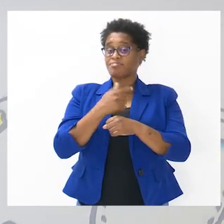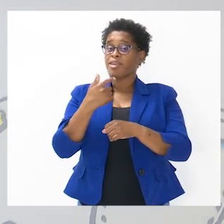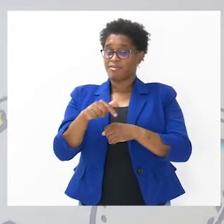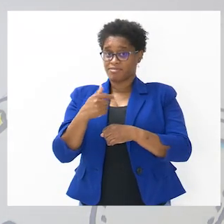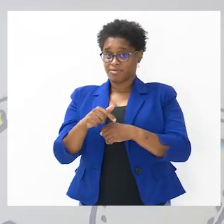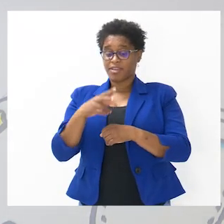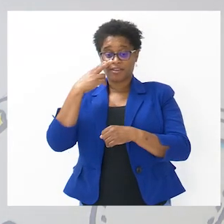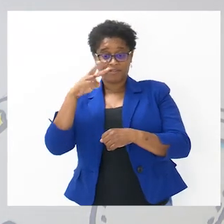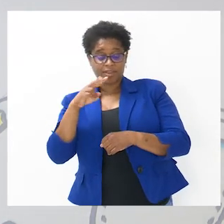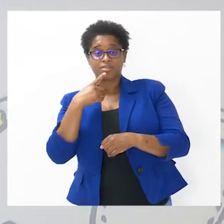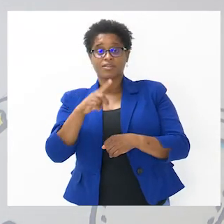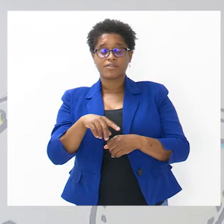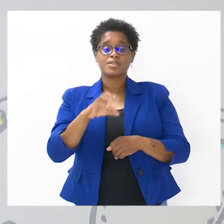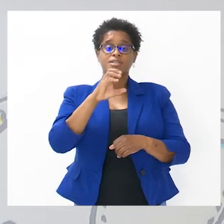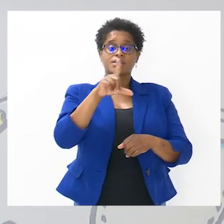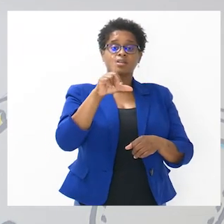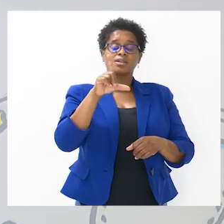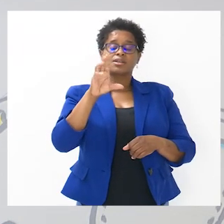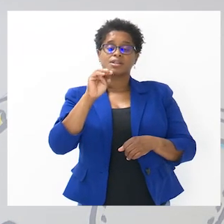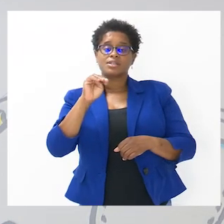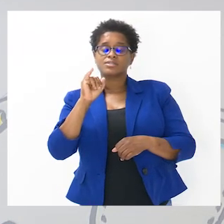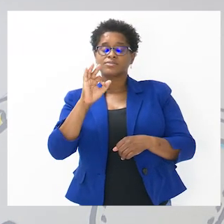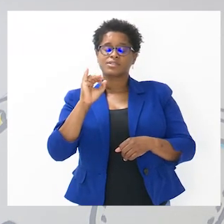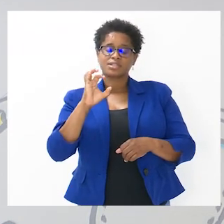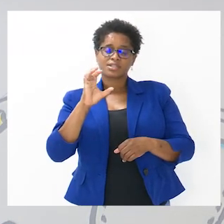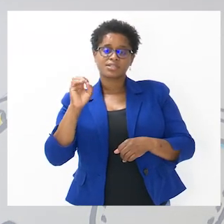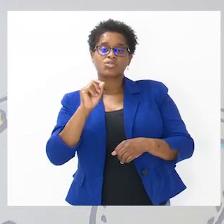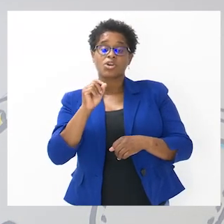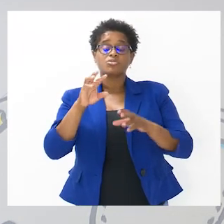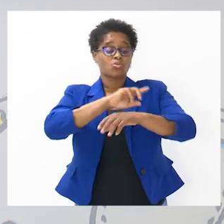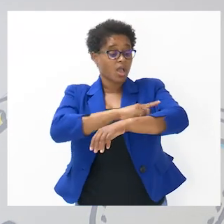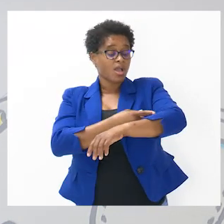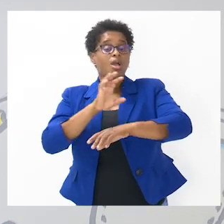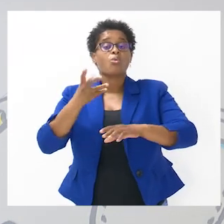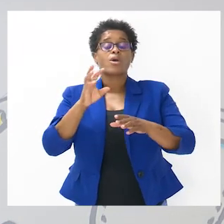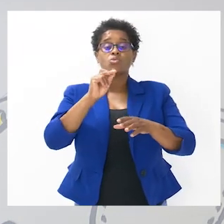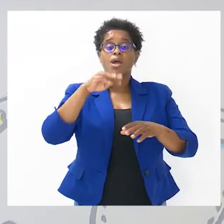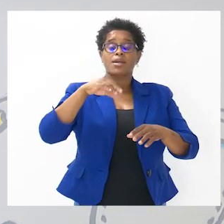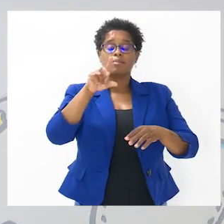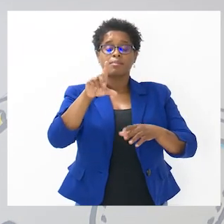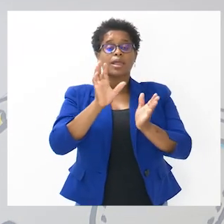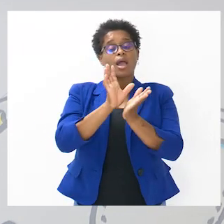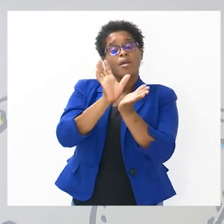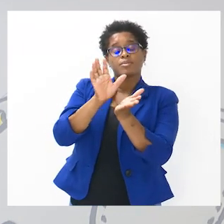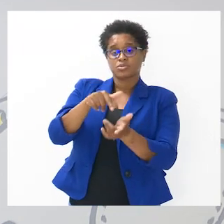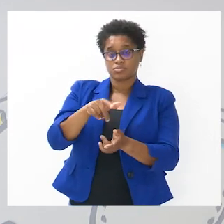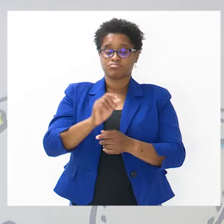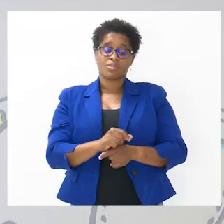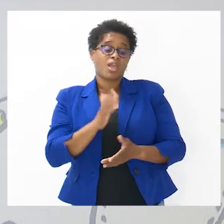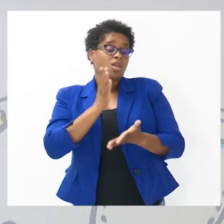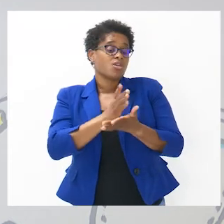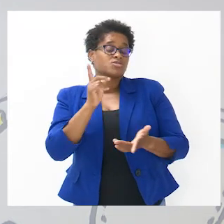que rever a classificação dos ângulos quanto à sua amplitude. E era